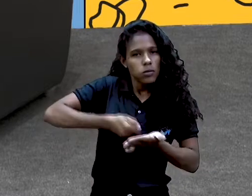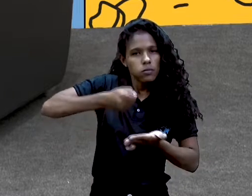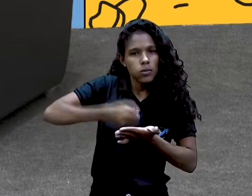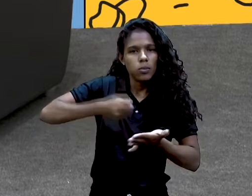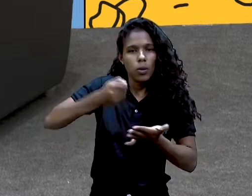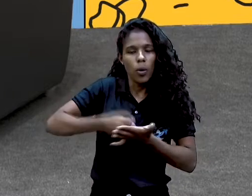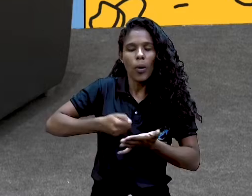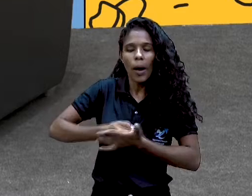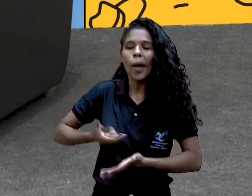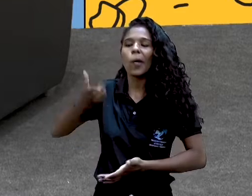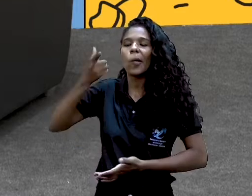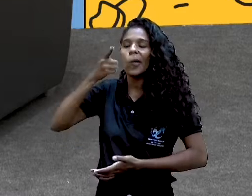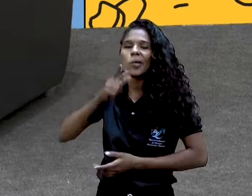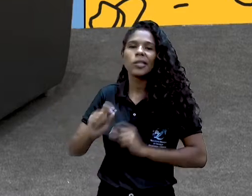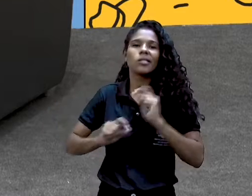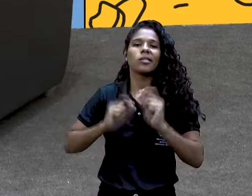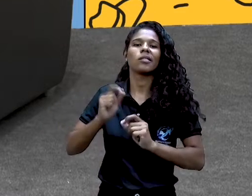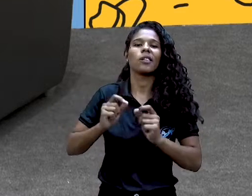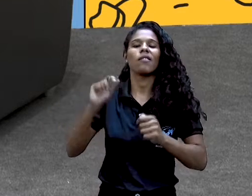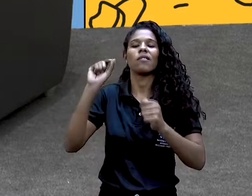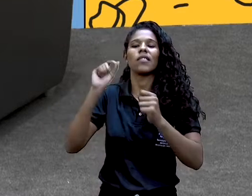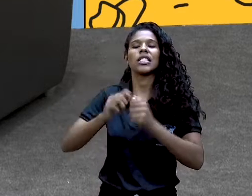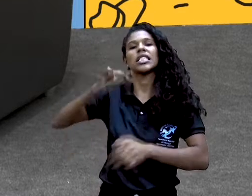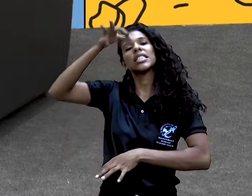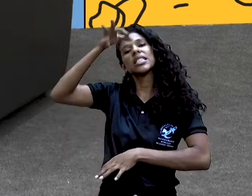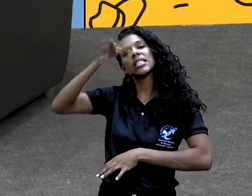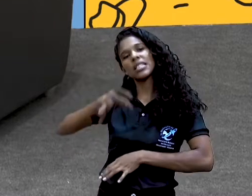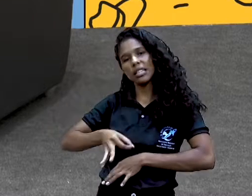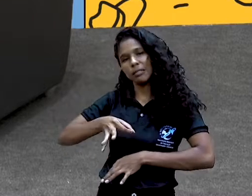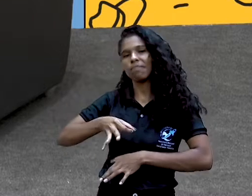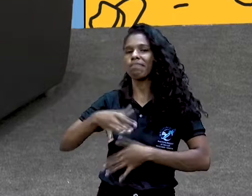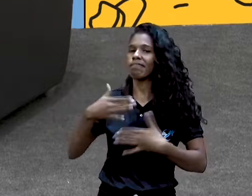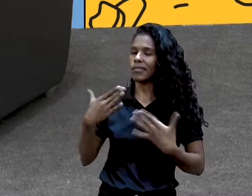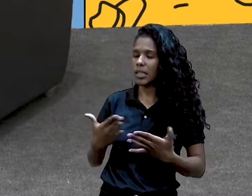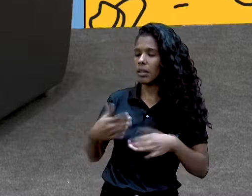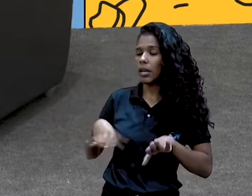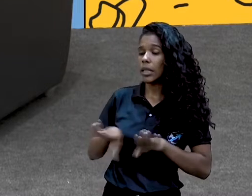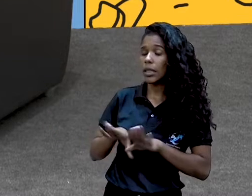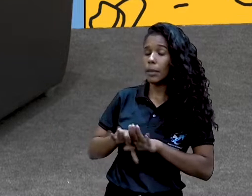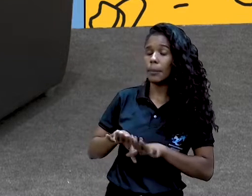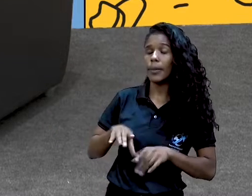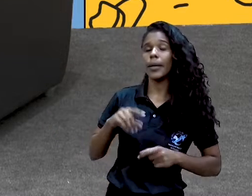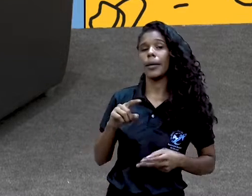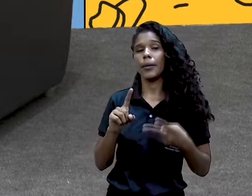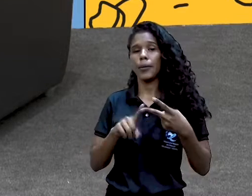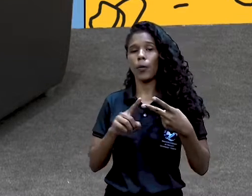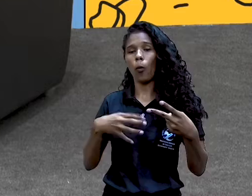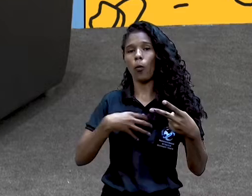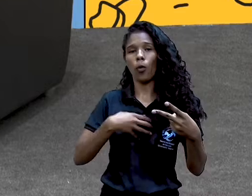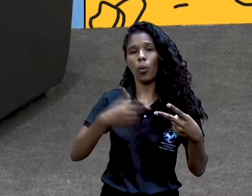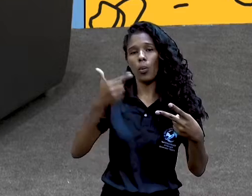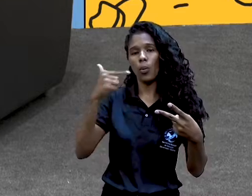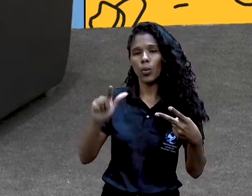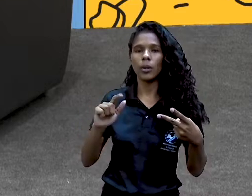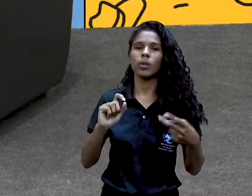daqui a pouco vai dar, tá certo? Outra forma também é da gente desenvolver o comprometimento, né? O